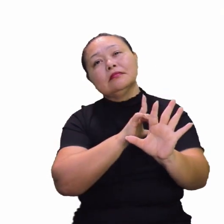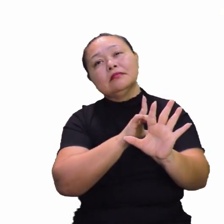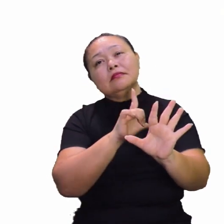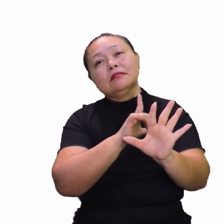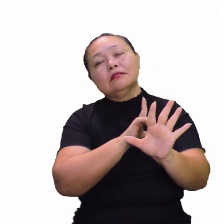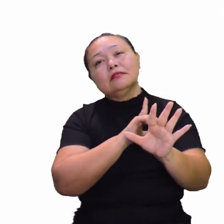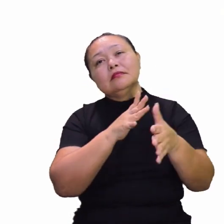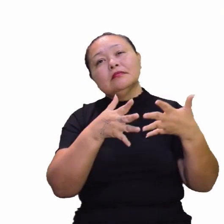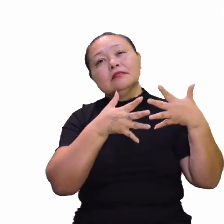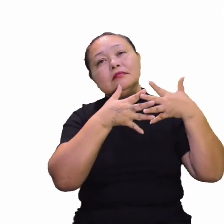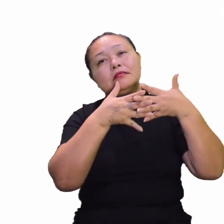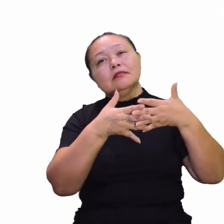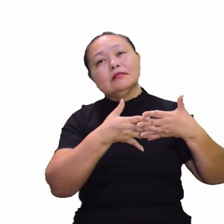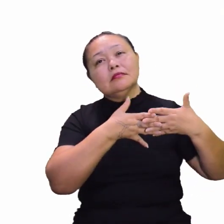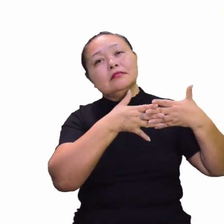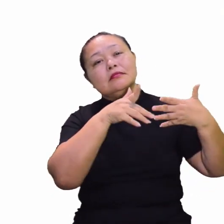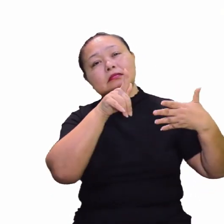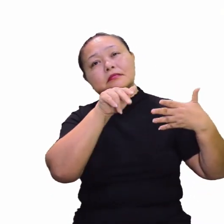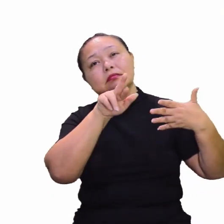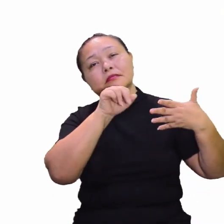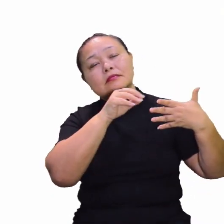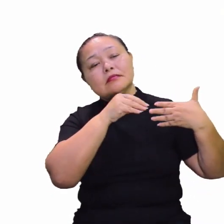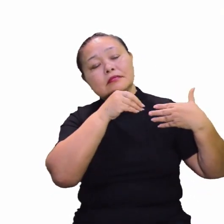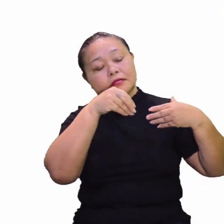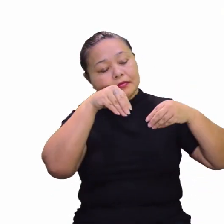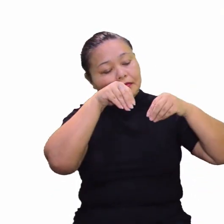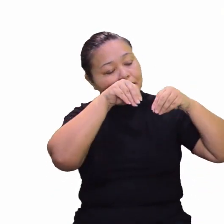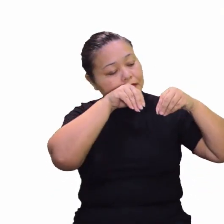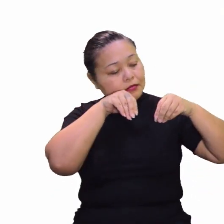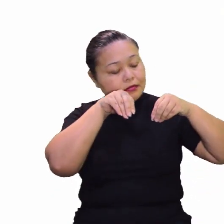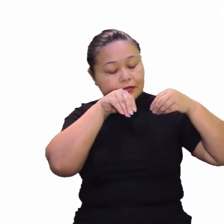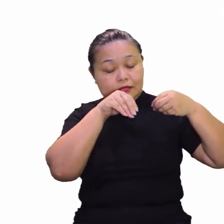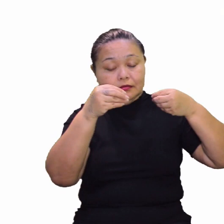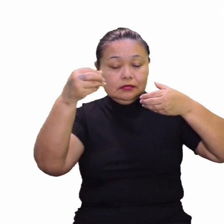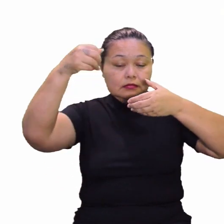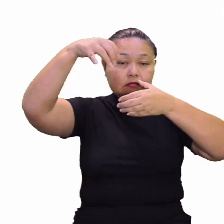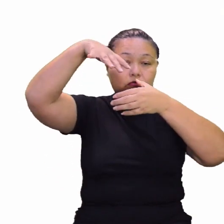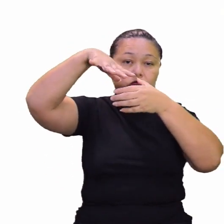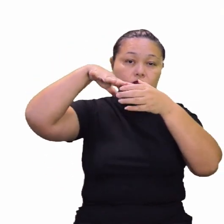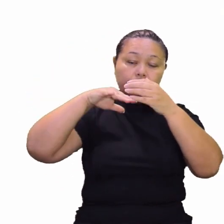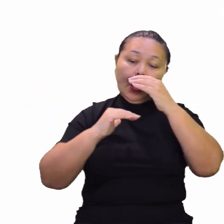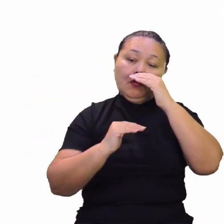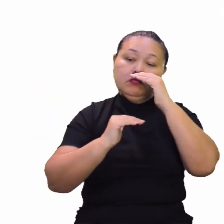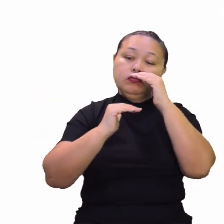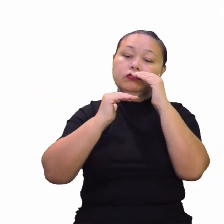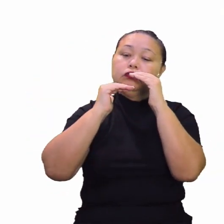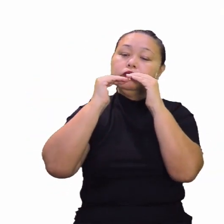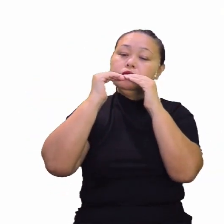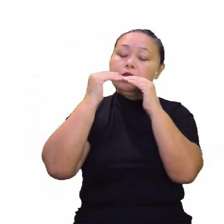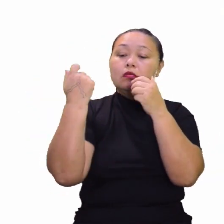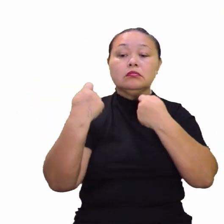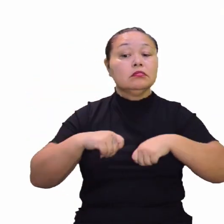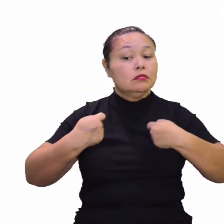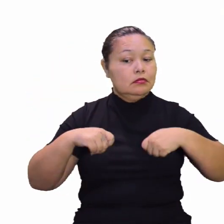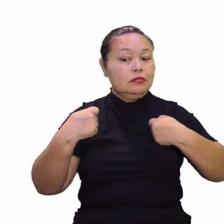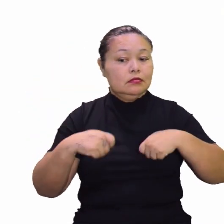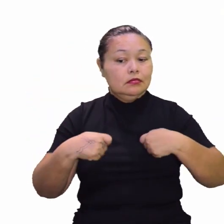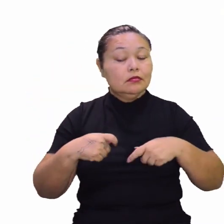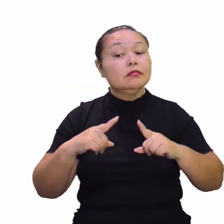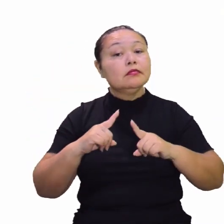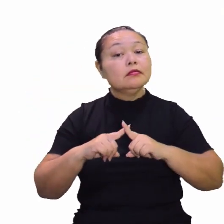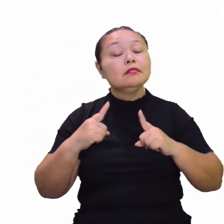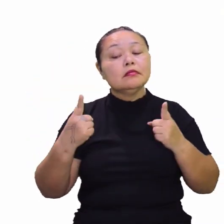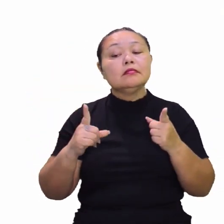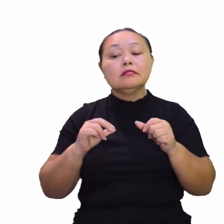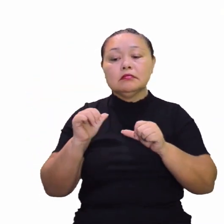ali os caminhões para... Os grãos, né? Grãos, exatamente. Vão lá então, são megas infraestruturas que são necessárias. Muito bem.